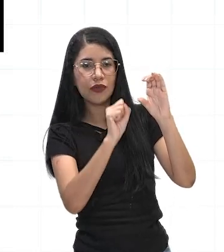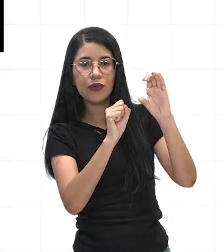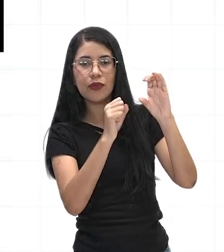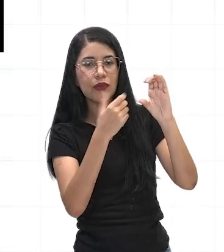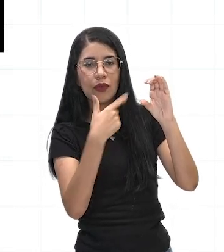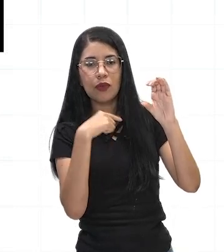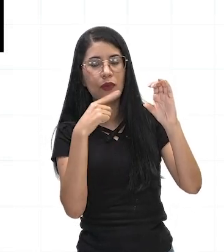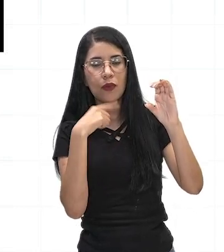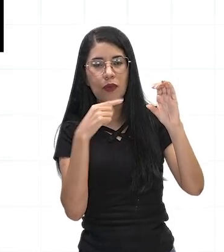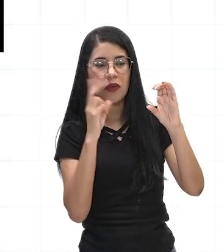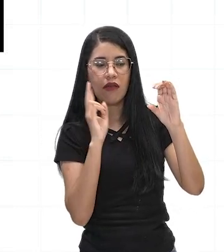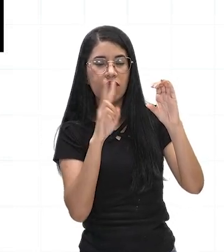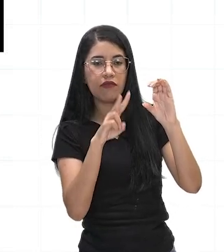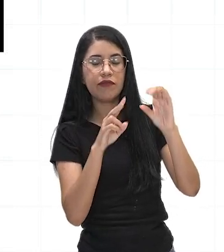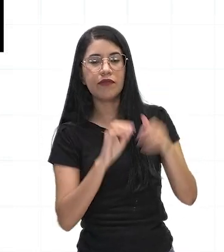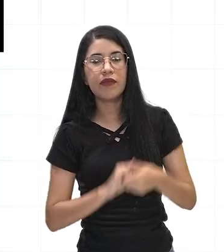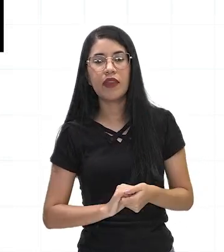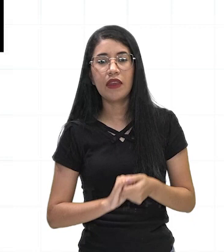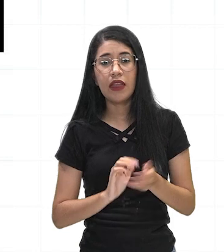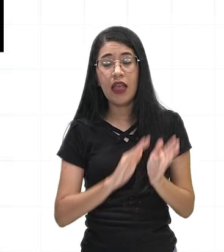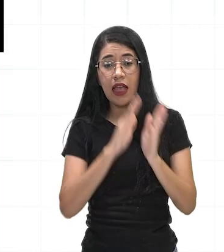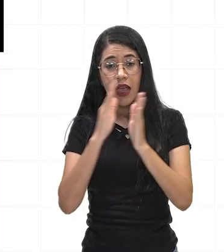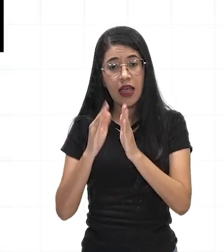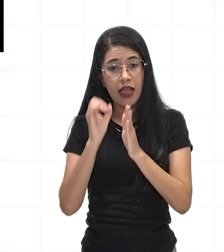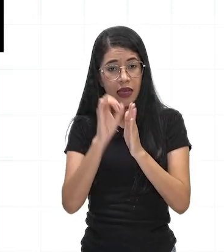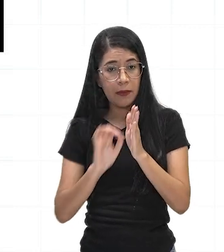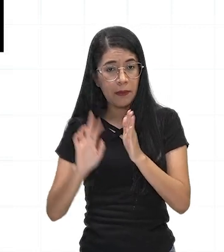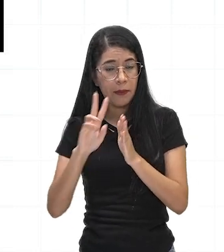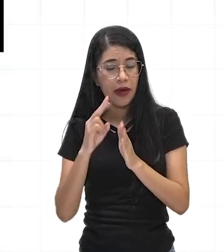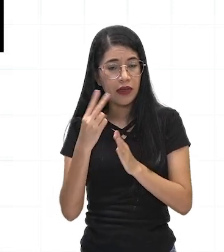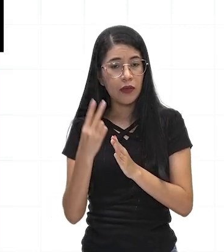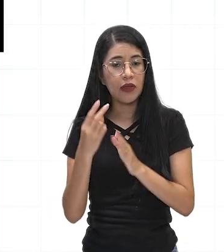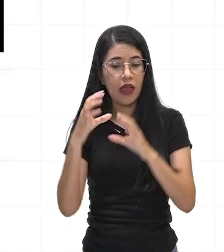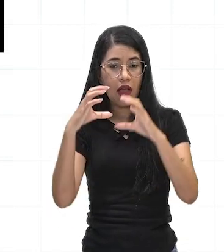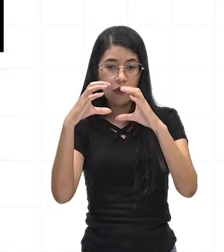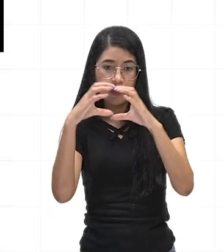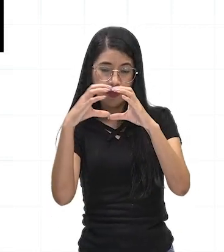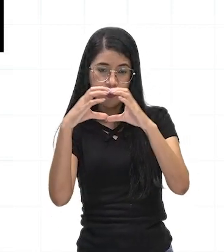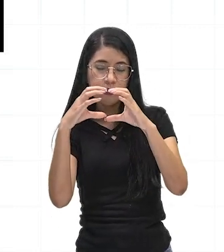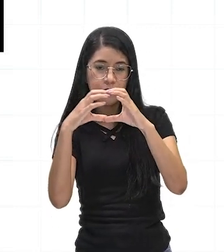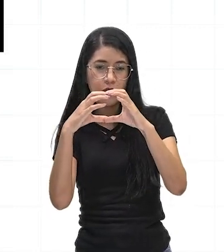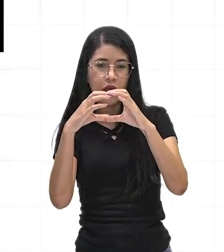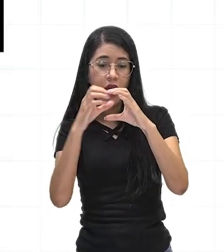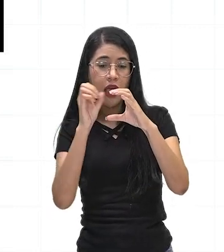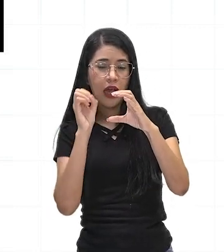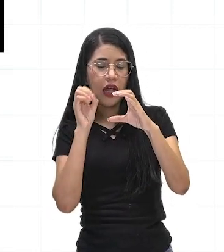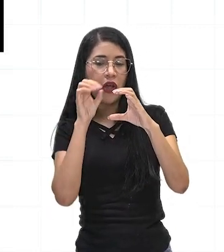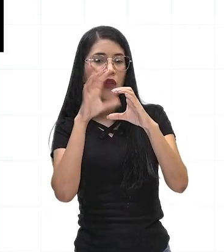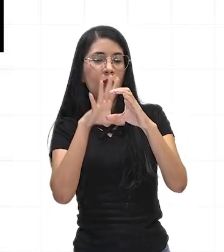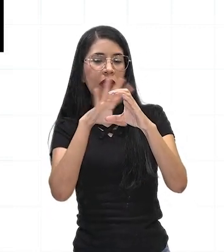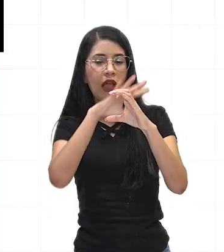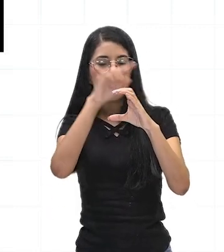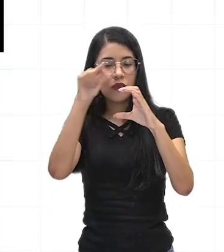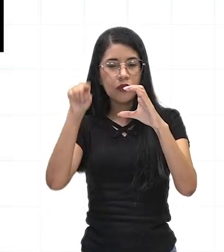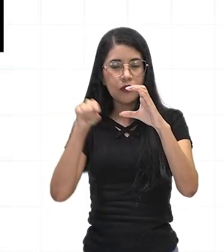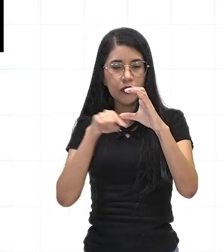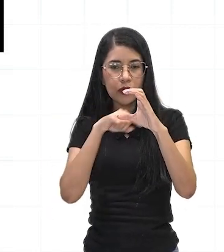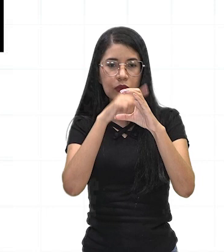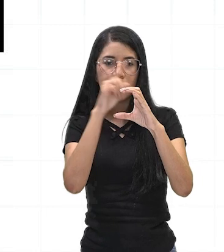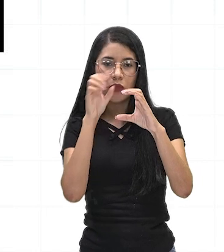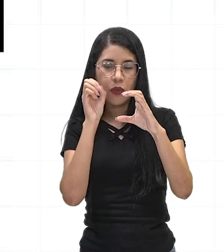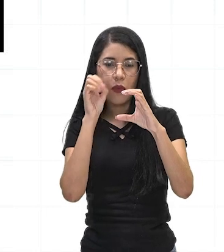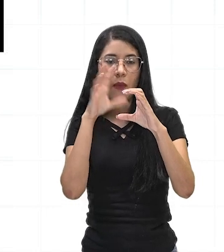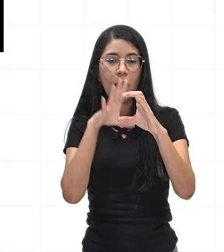vê só uma parte dela. Na segunda imagem, a gente já consegue ver a lua completa, né? A gente está vendo ela toda iluminada, bem redondinha